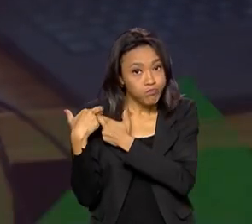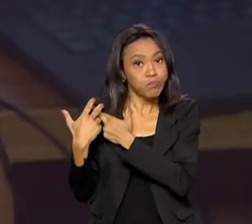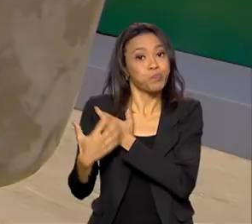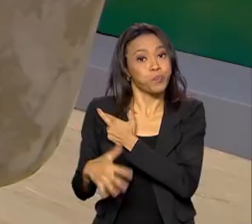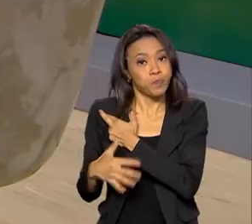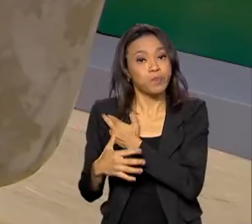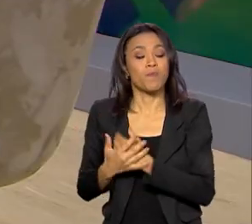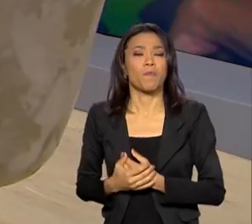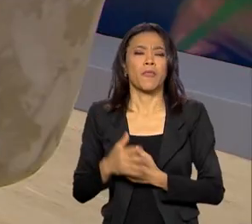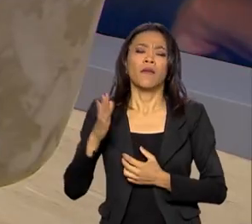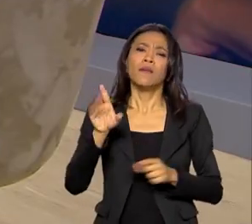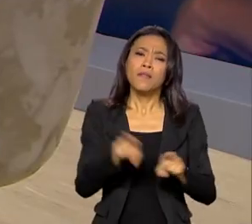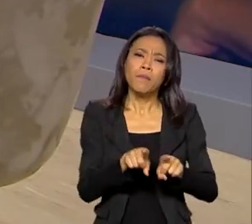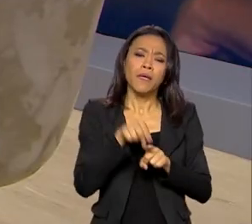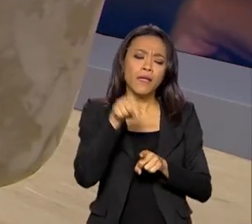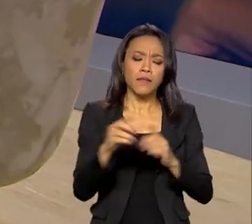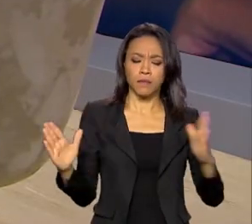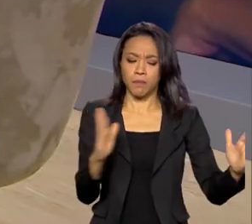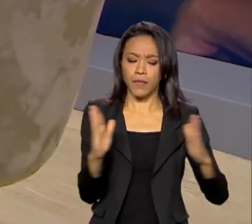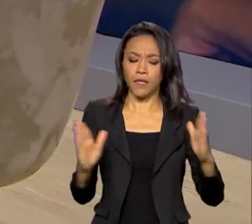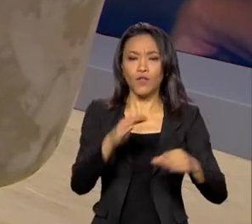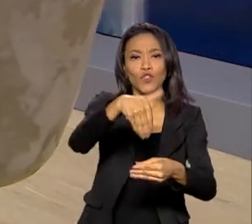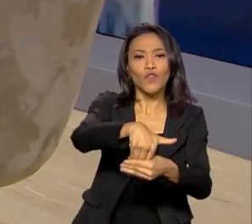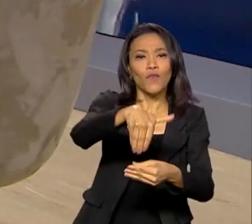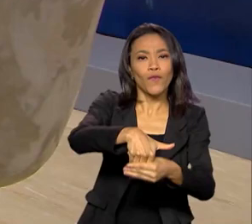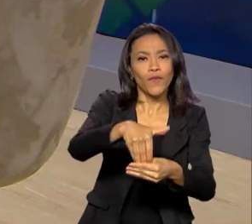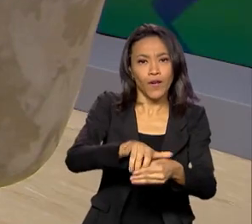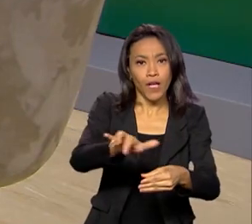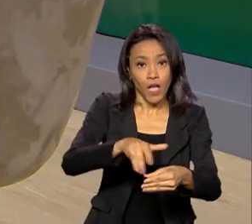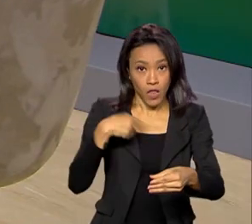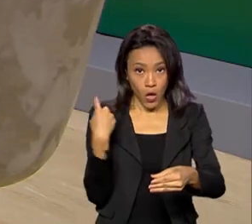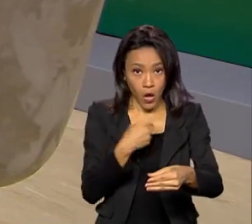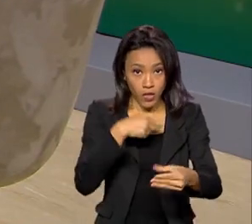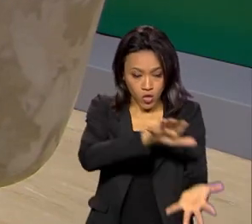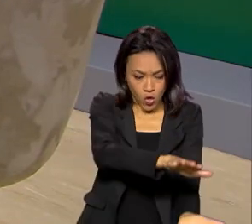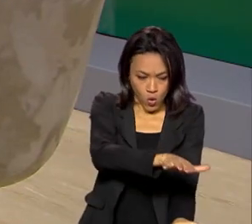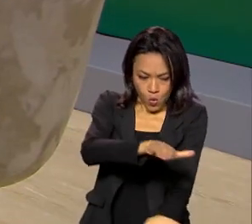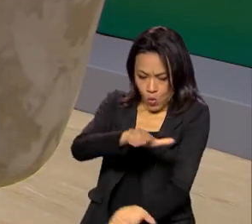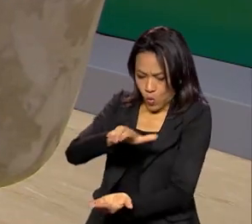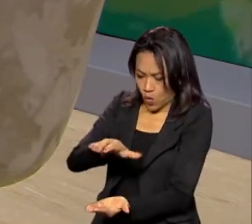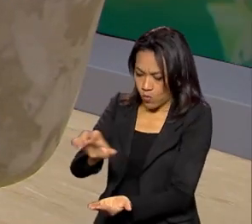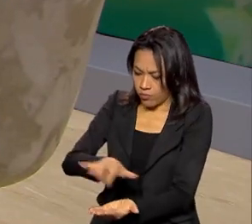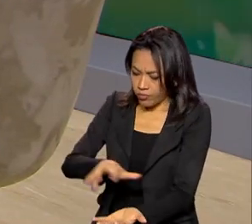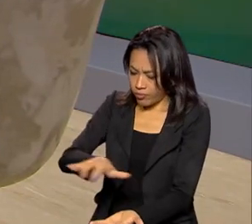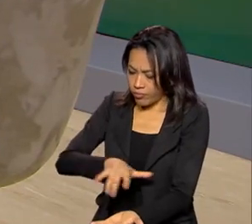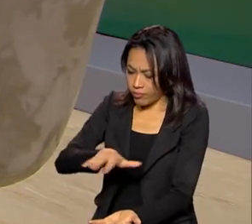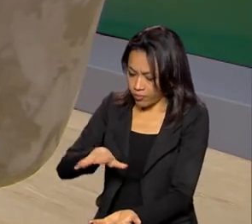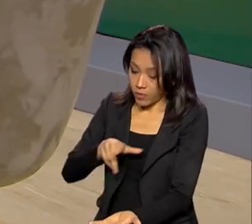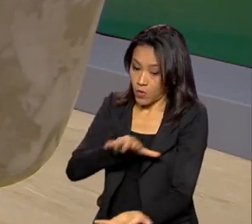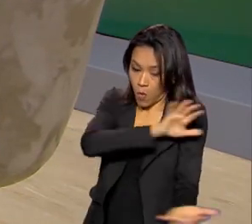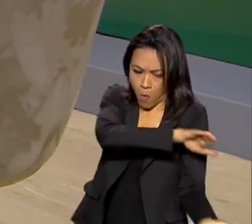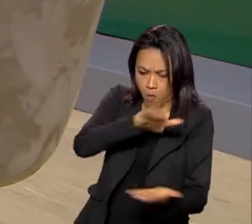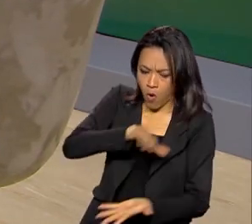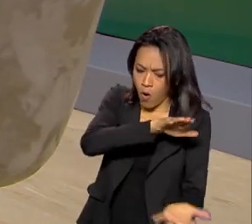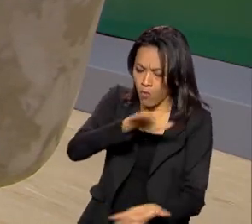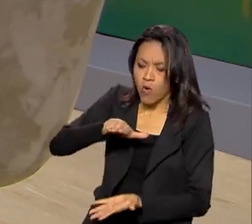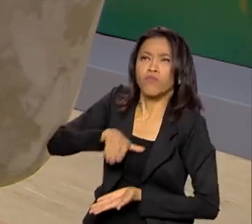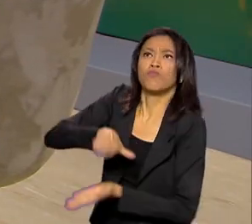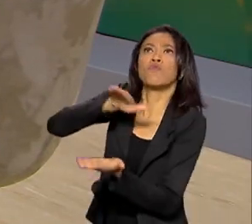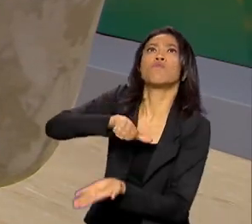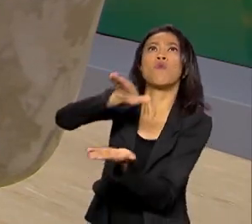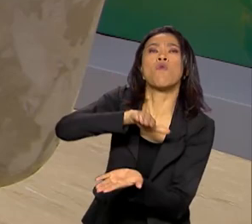nesse período eleitoral, nós fazemos também transporte de urnas eletrônicas e prestamos também um